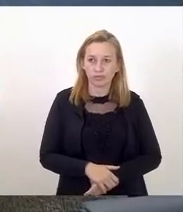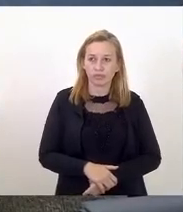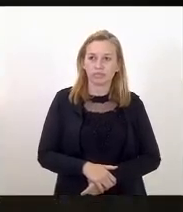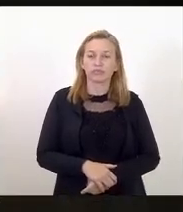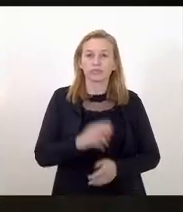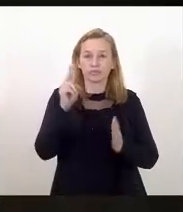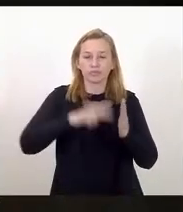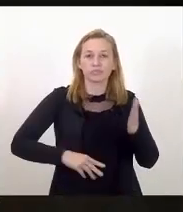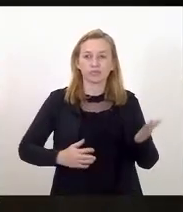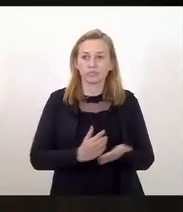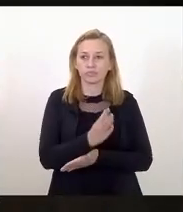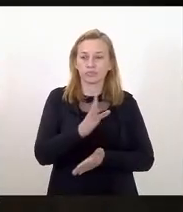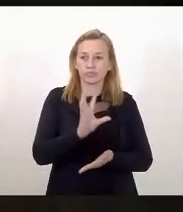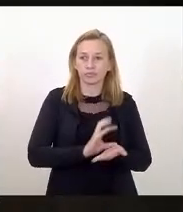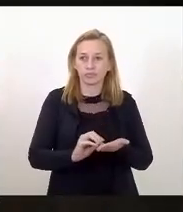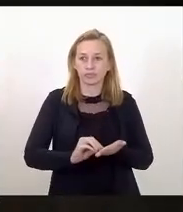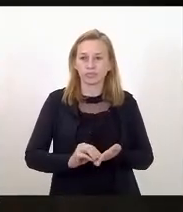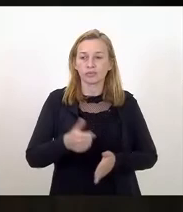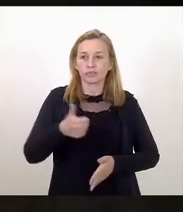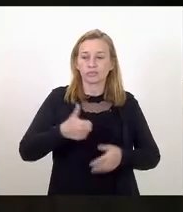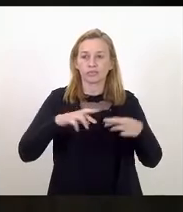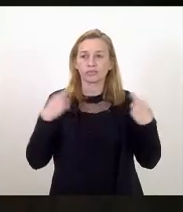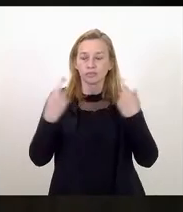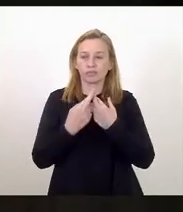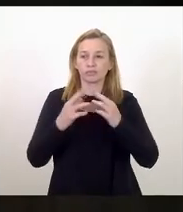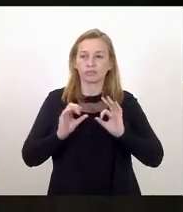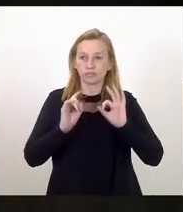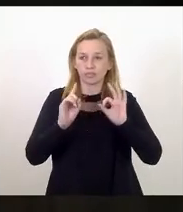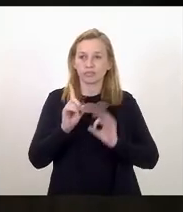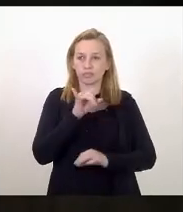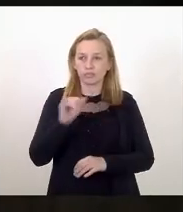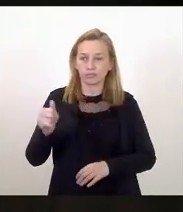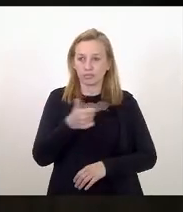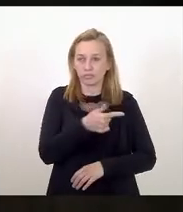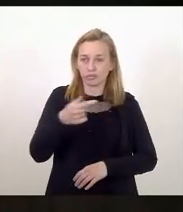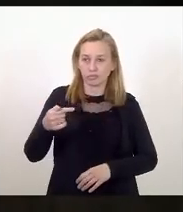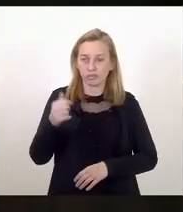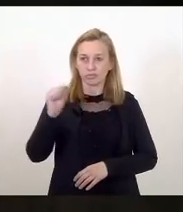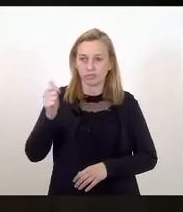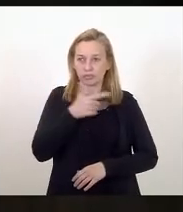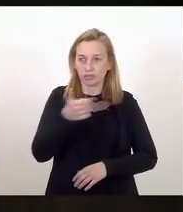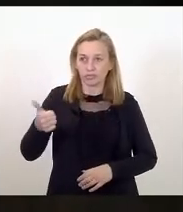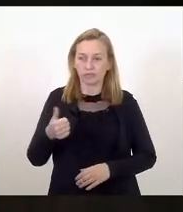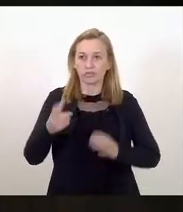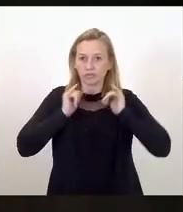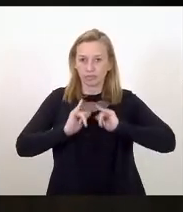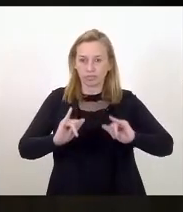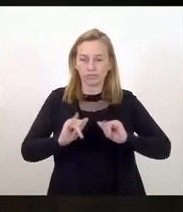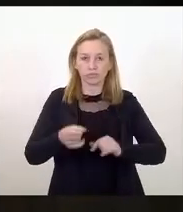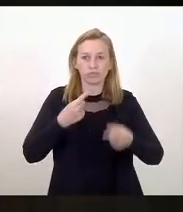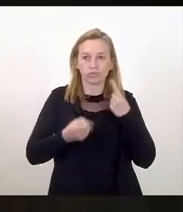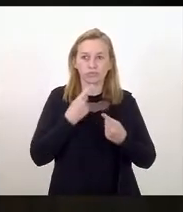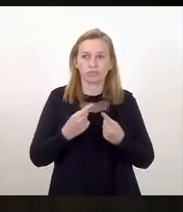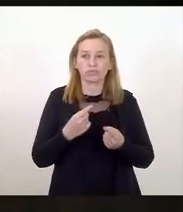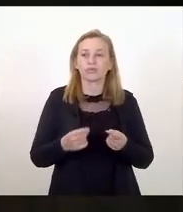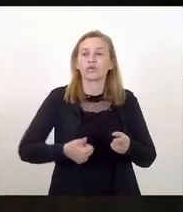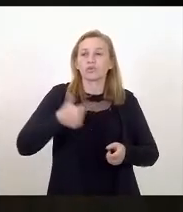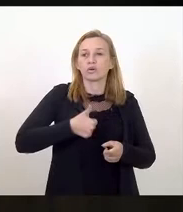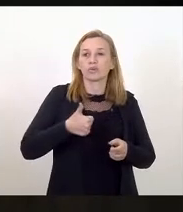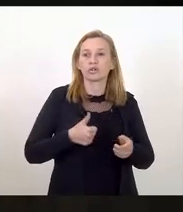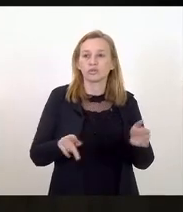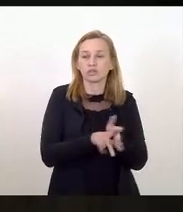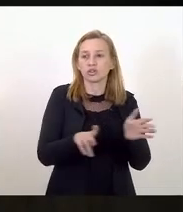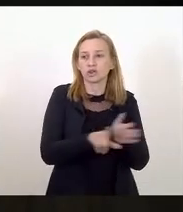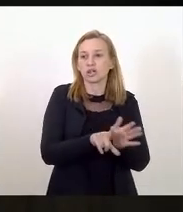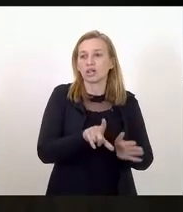Lida e aprovada a ata, passa-se a primeira sessão extraordinária do dia 17 de agosto de 2021. Anuncio, em regime de urgência, em primeira discussão, o projeto